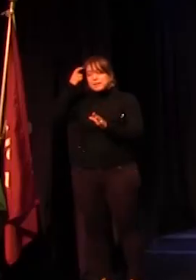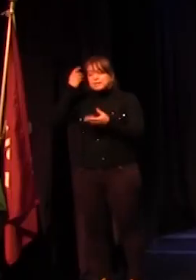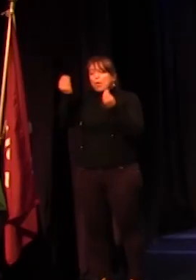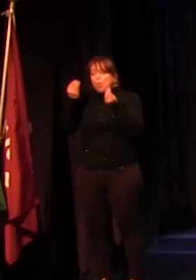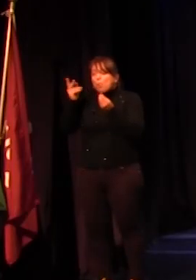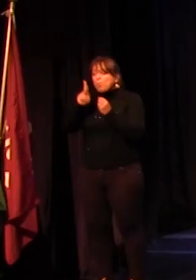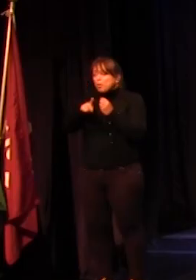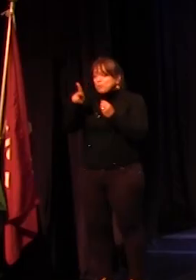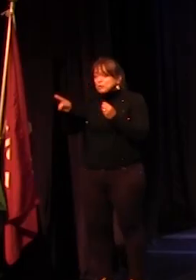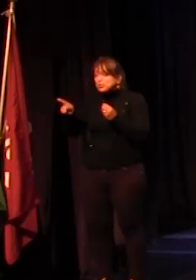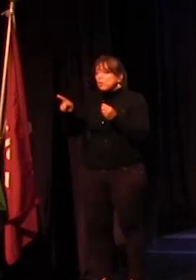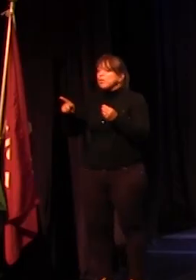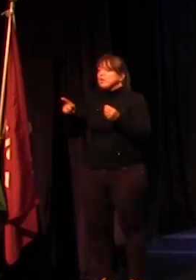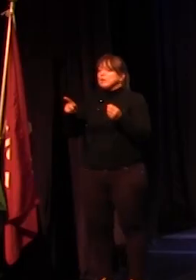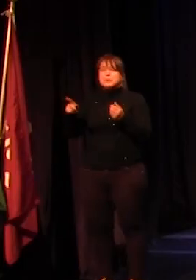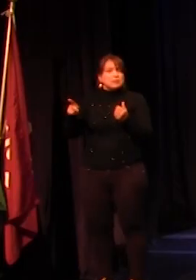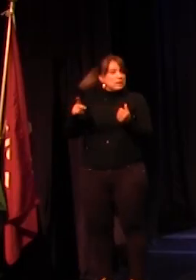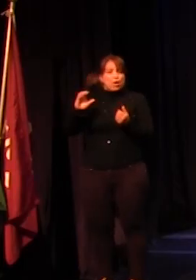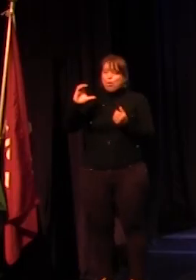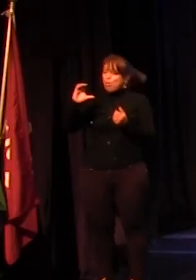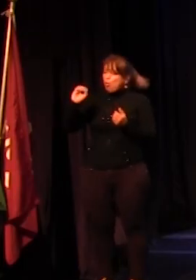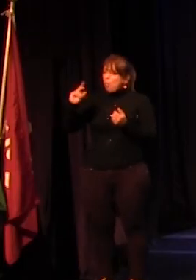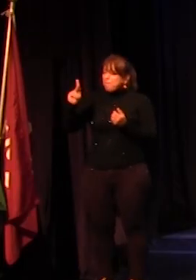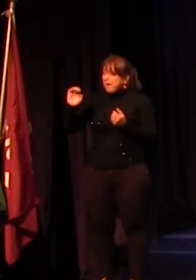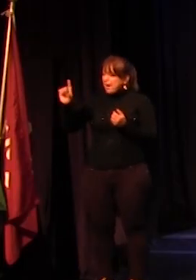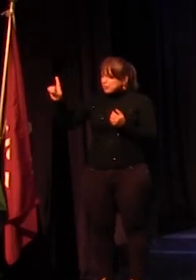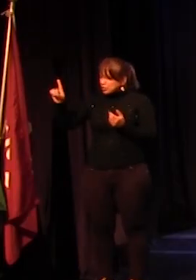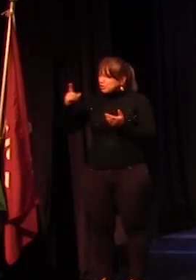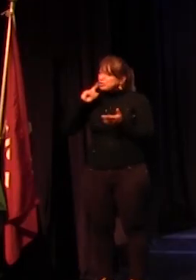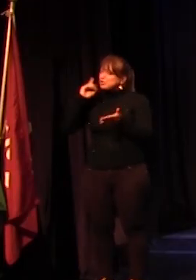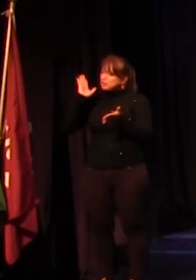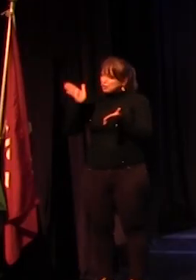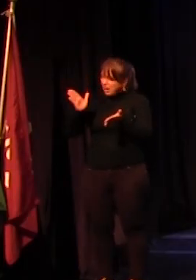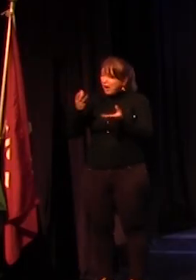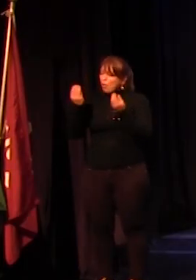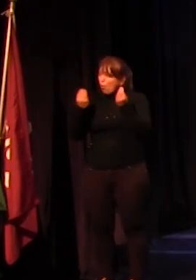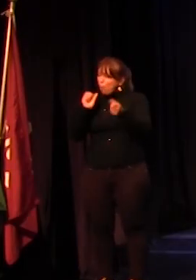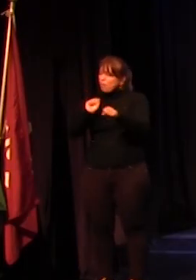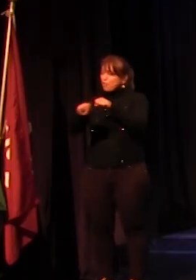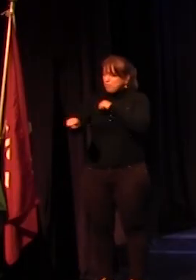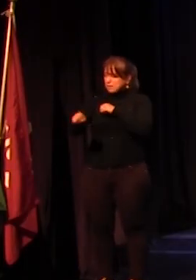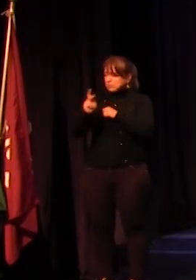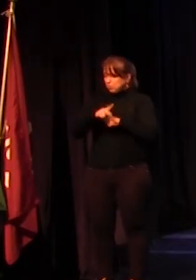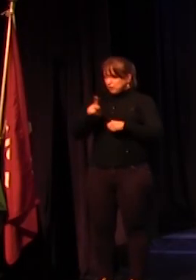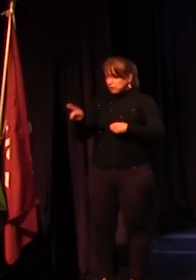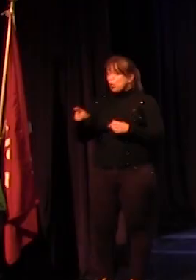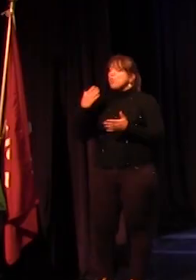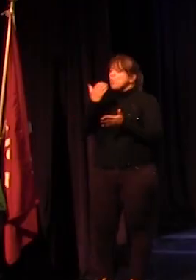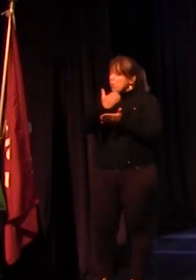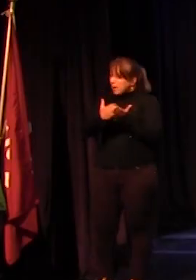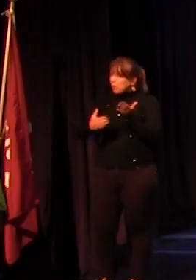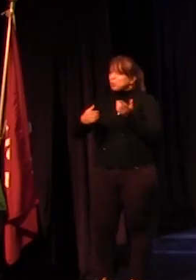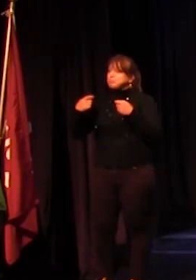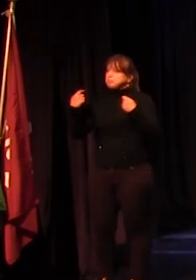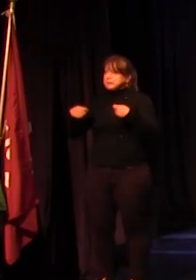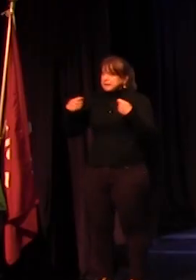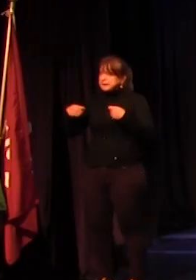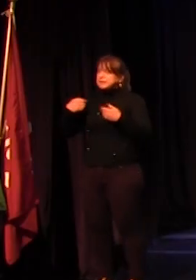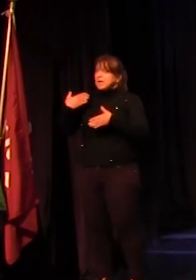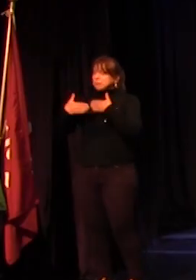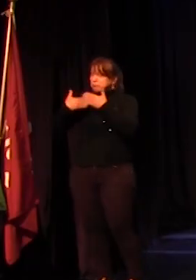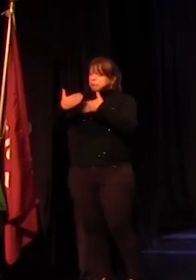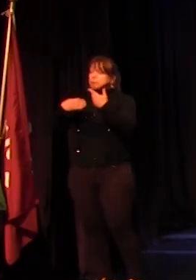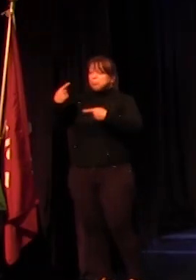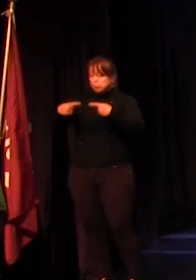uma comanda para a Minéia, para a COPED, em relação a essa formação de professores. Então, o currículo ele acaba gerando